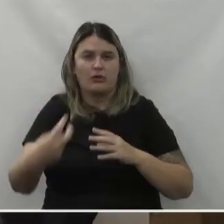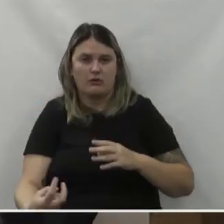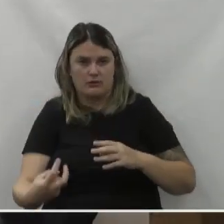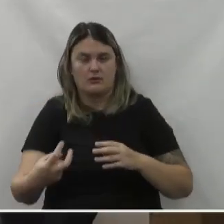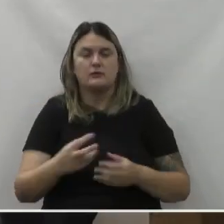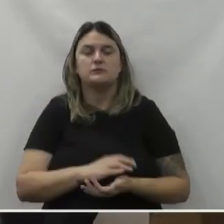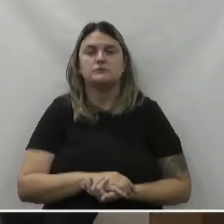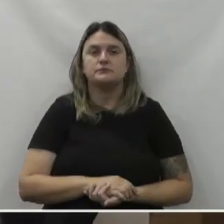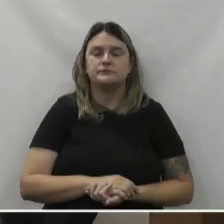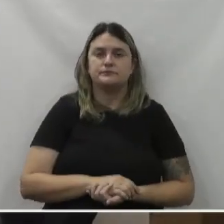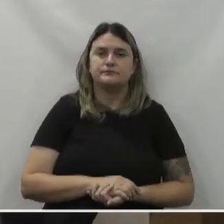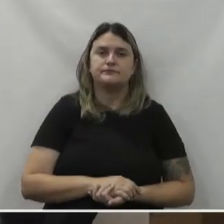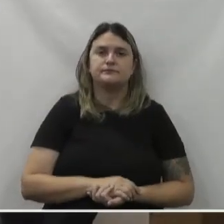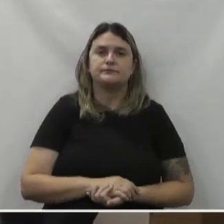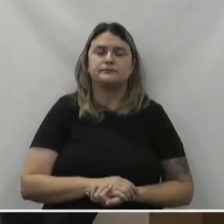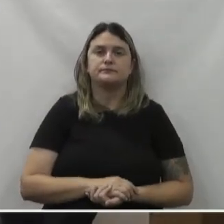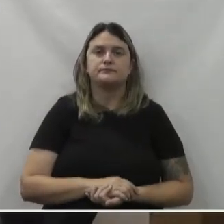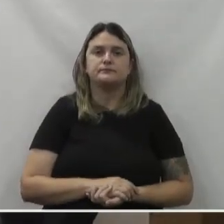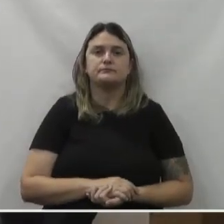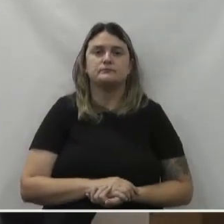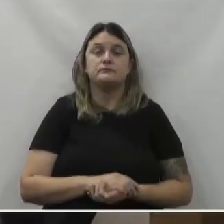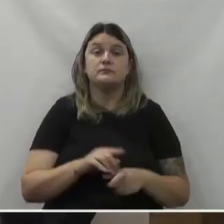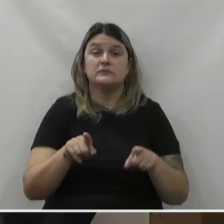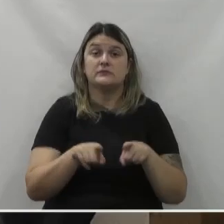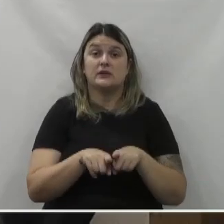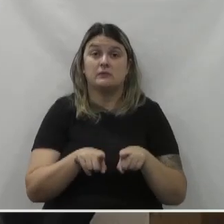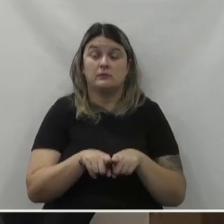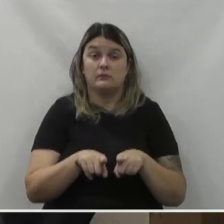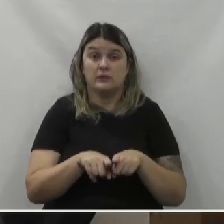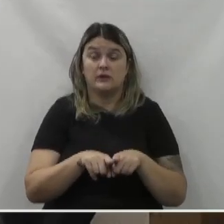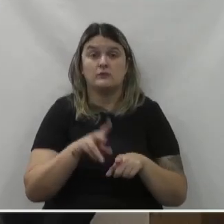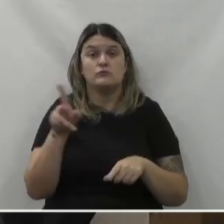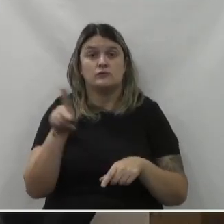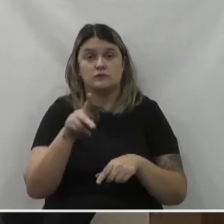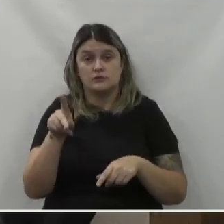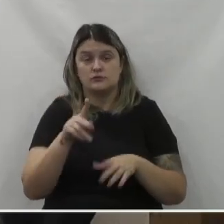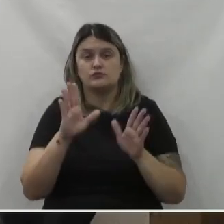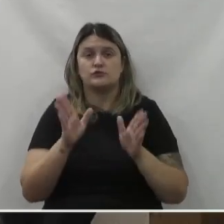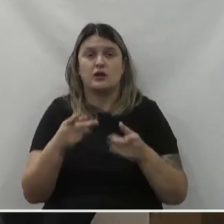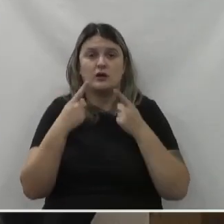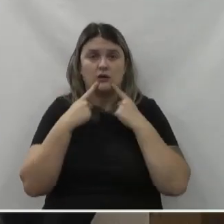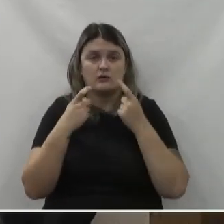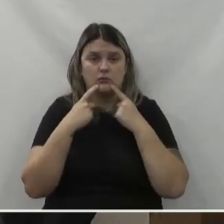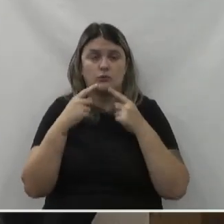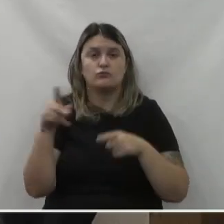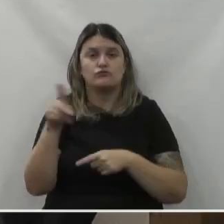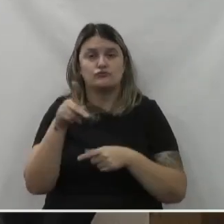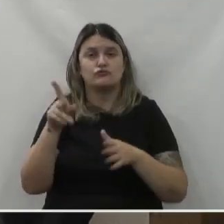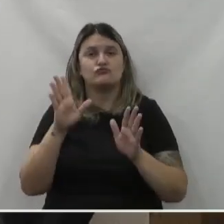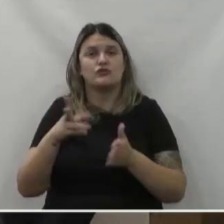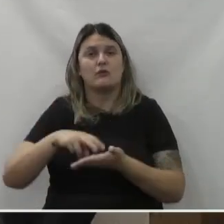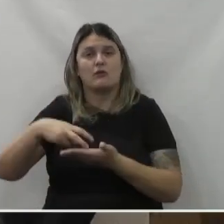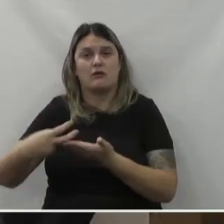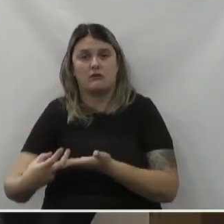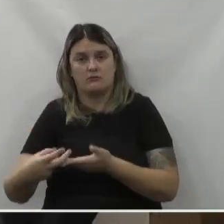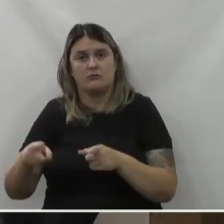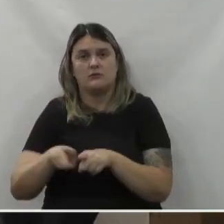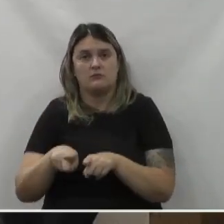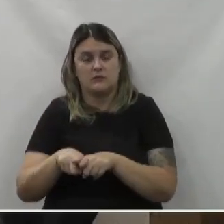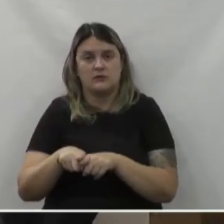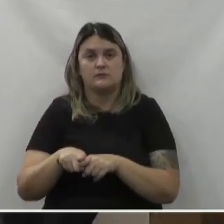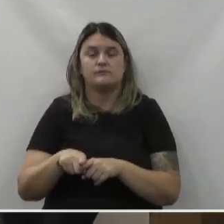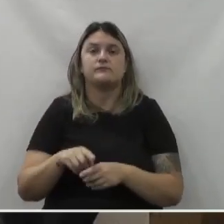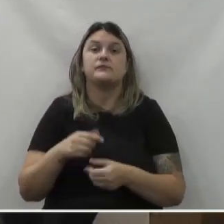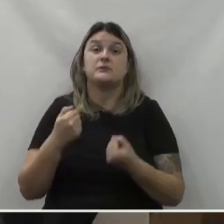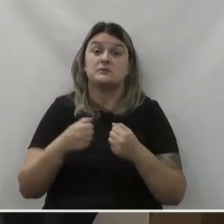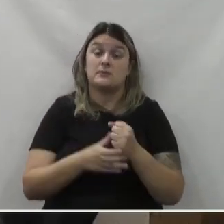de queda nessa rampa, inclusive até professores já sofreram algum tipo de queda ali. Então, para que tenha